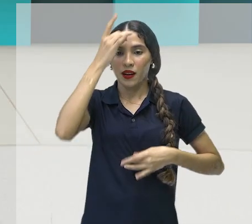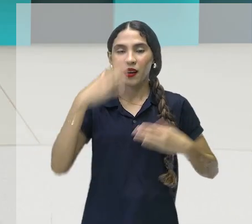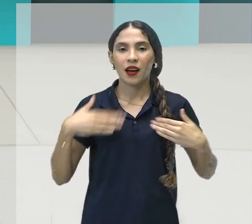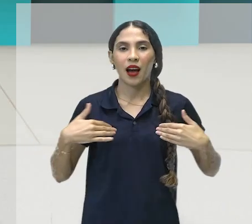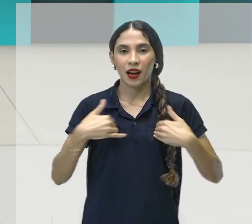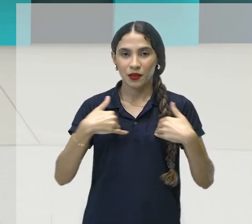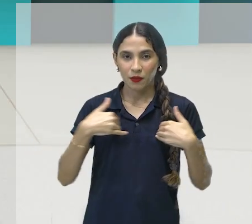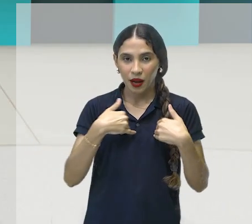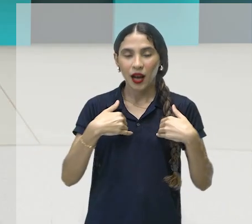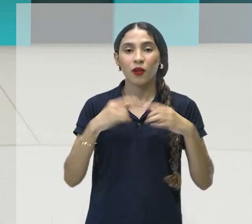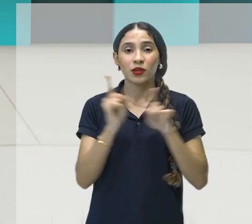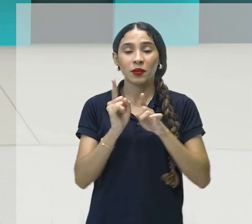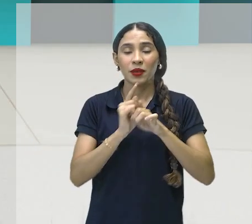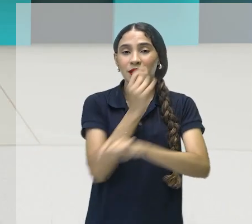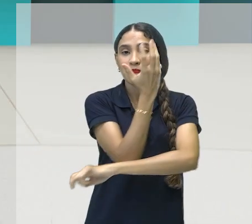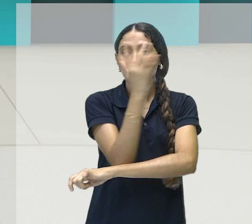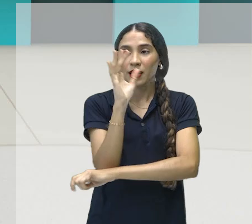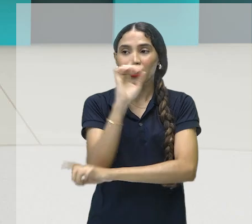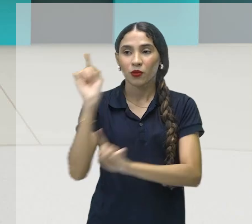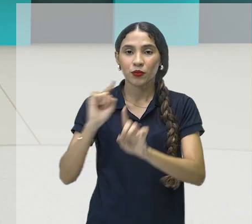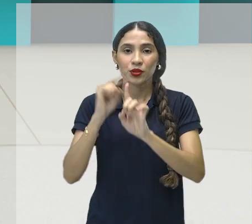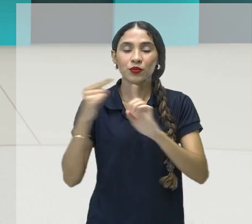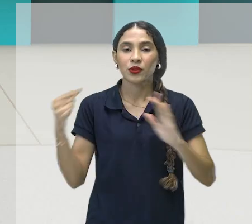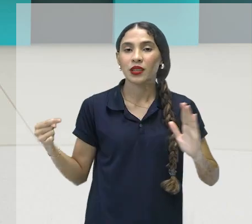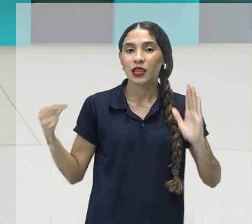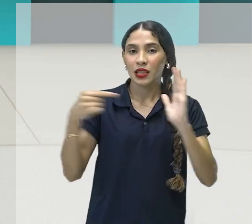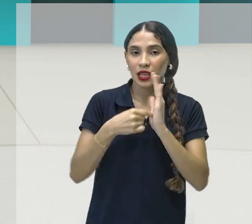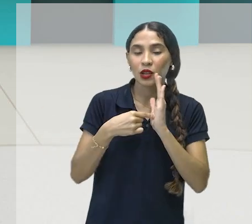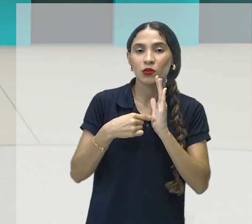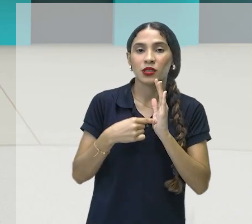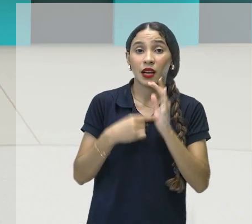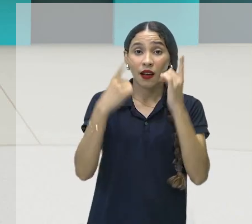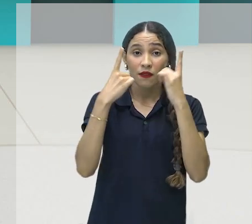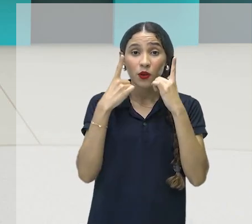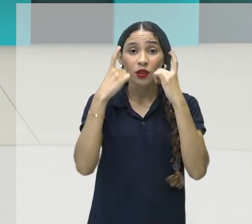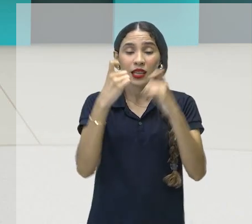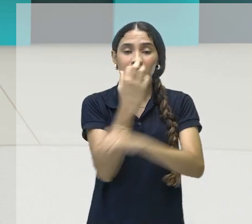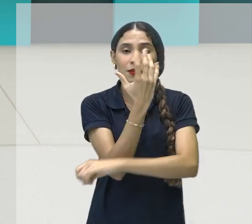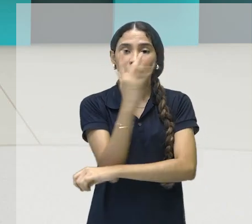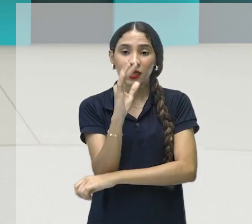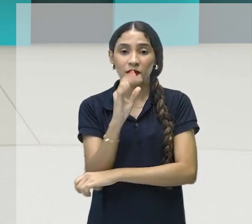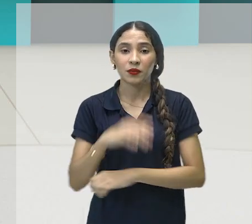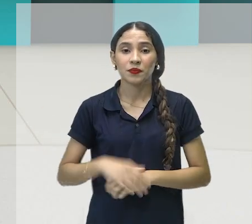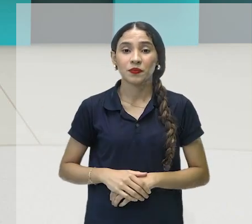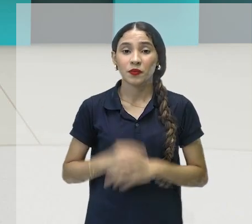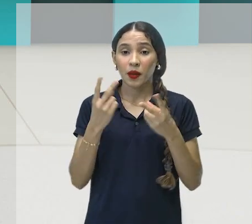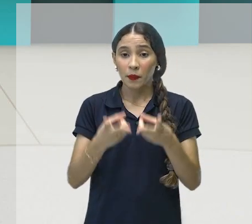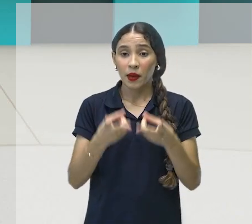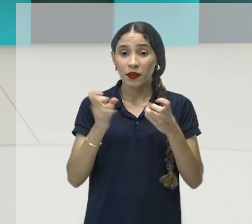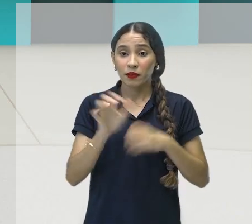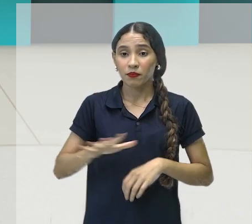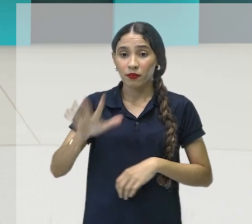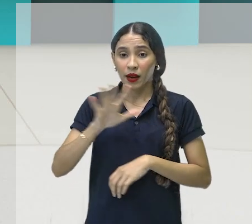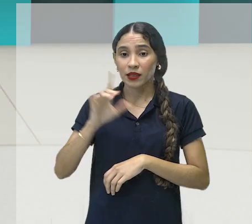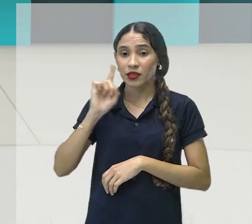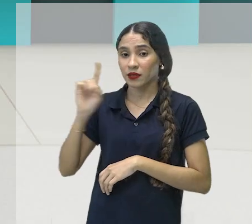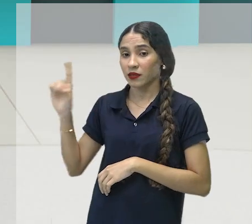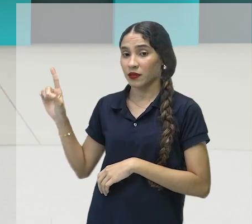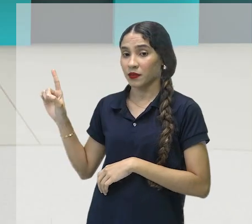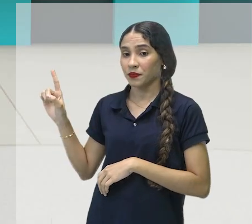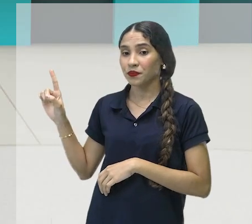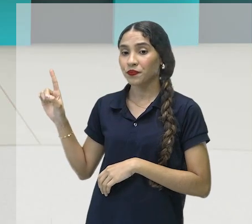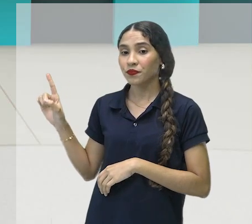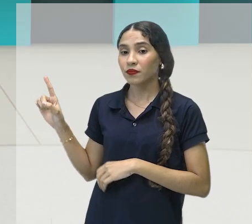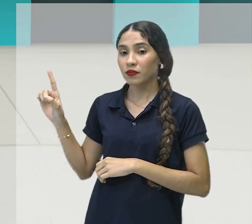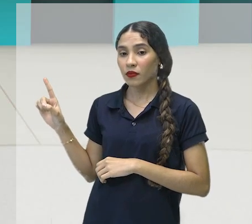e plantas para denunciar a violência ambiental. Olha só a transformação dela aqui, como vocês